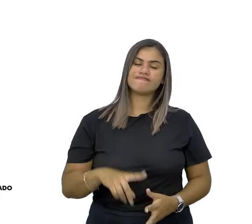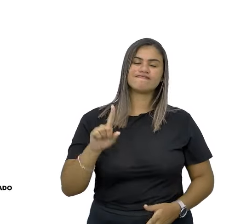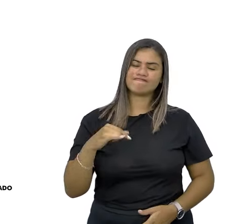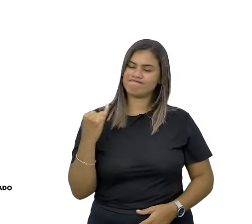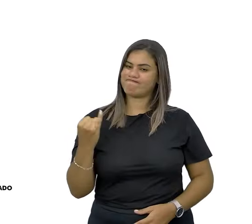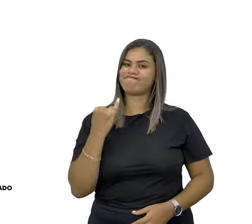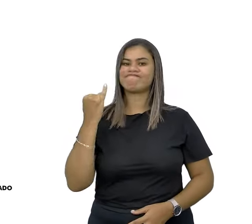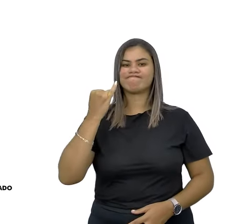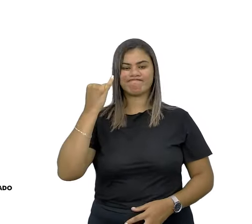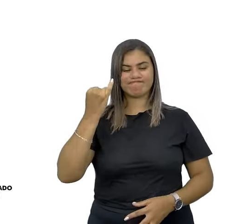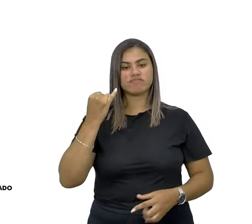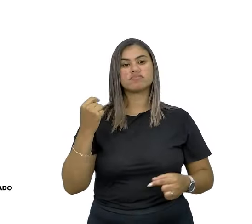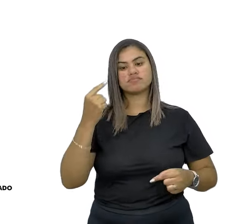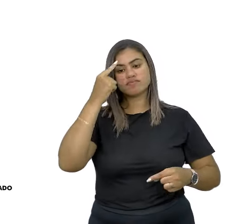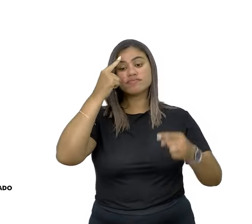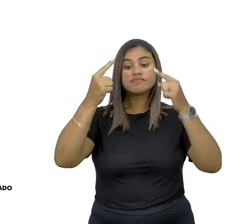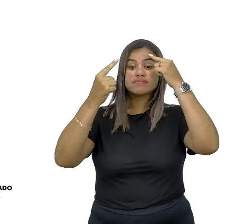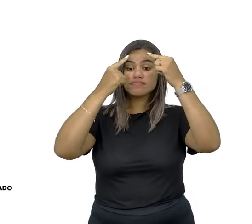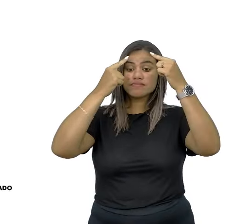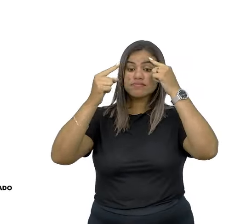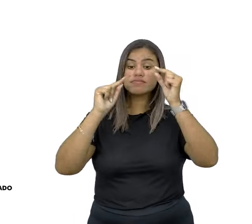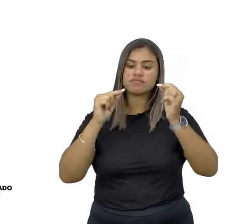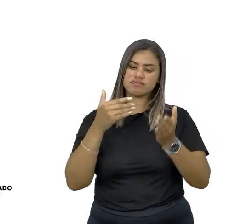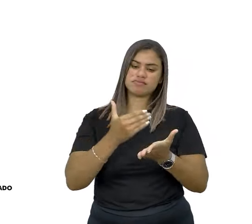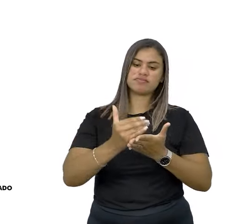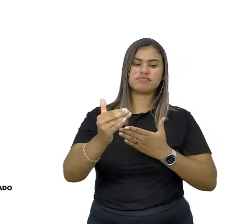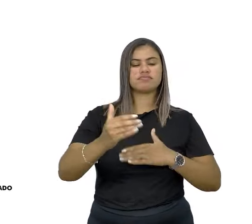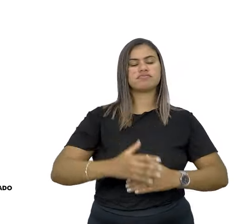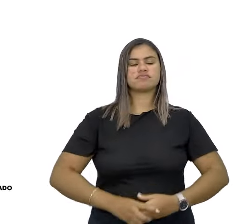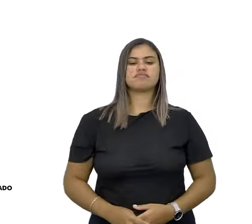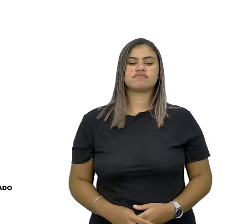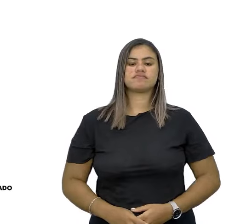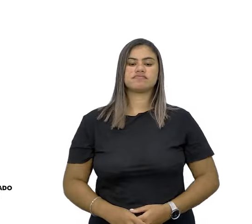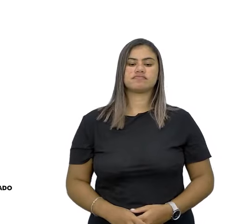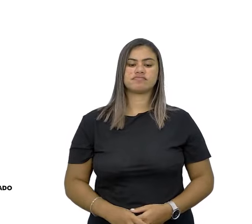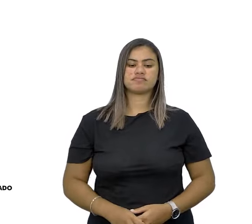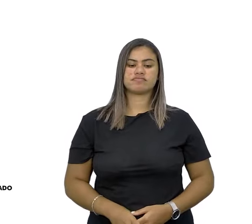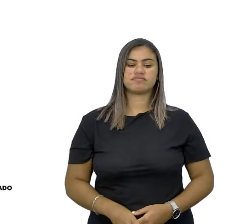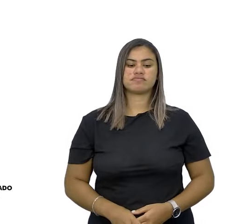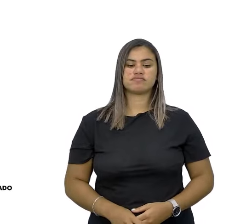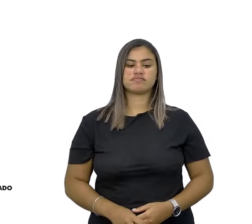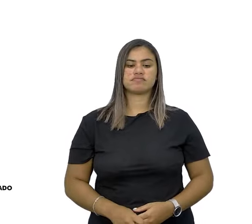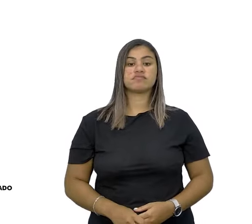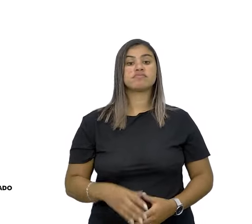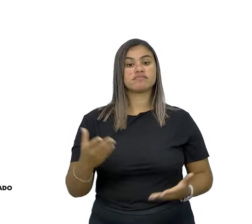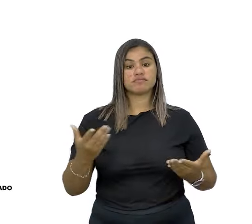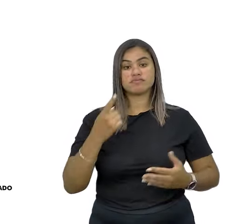importante dentro do quê? Dentro do iniciando. Vamos ver o desenvolvendo.